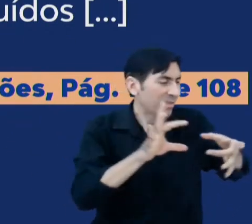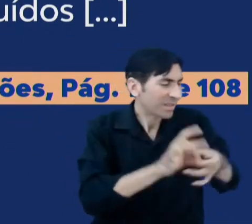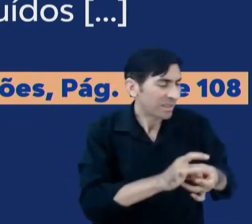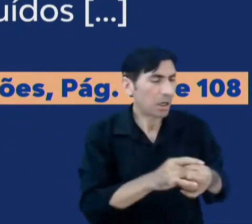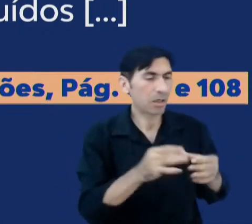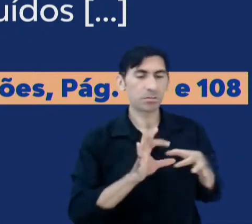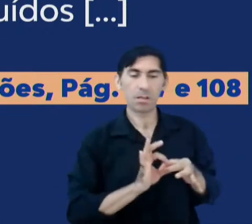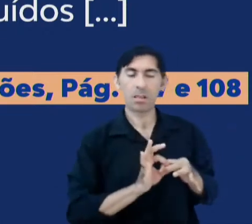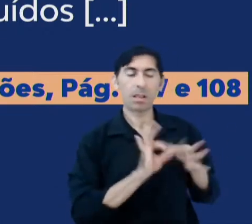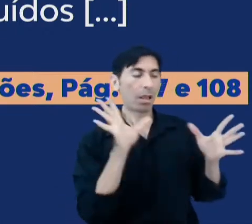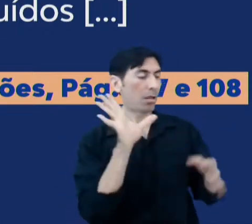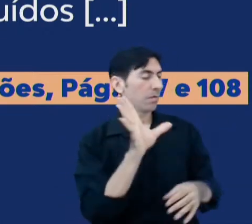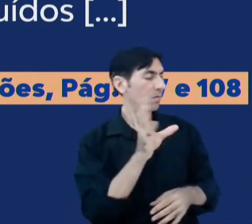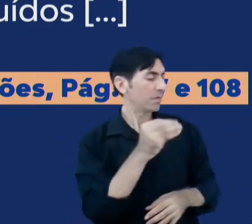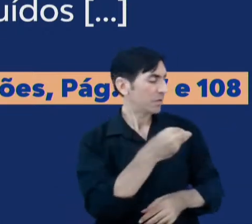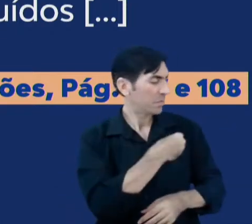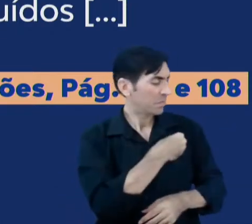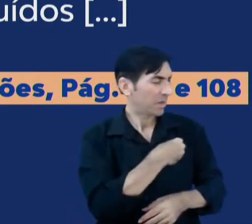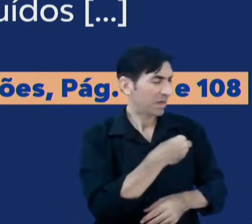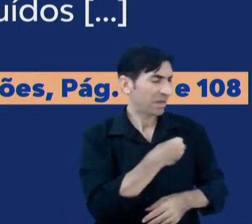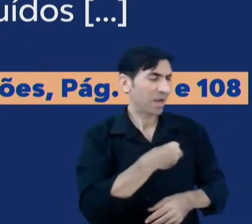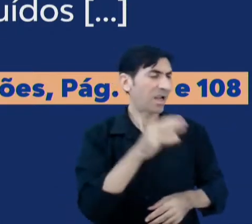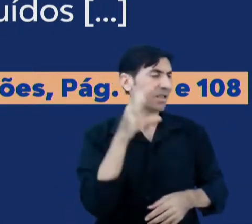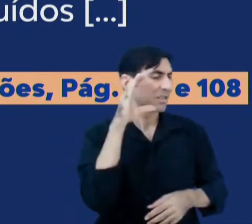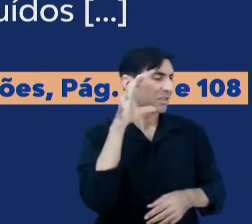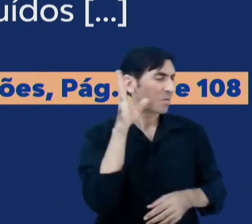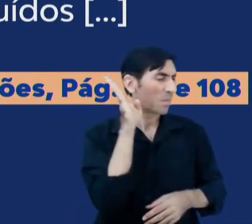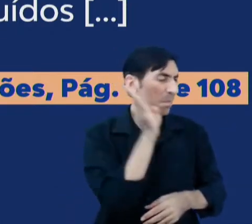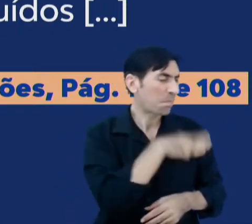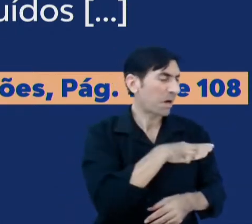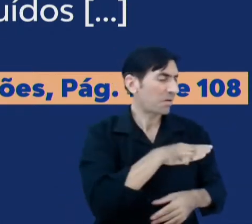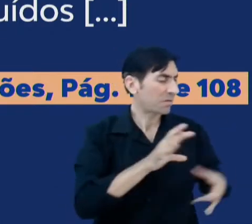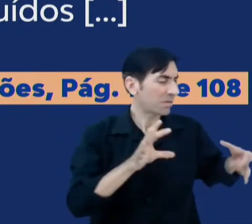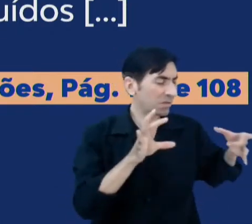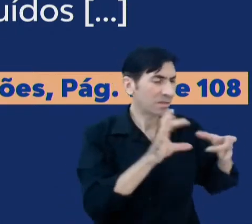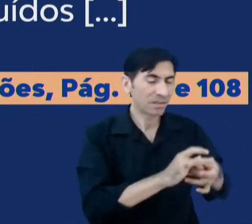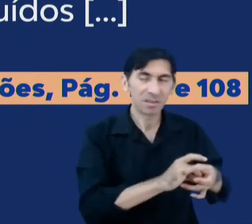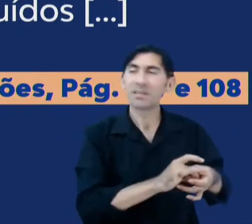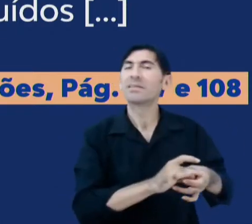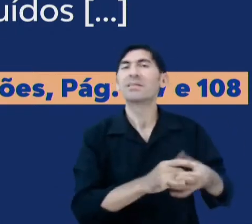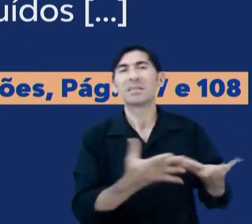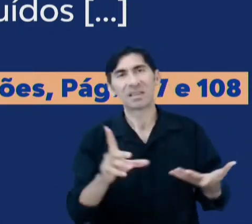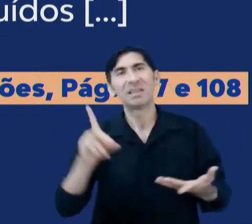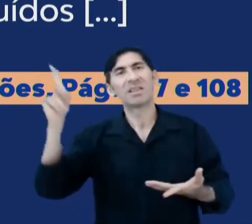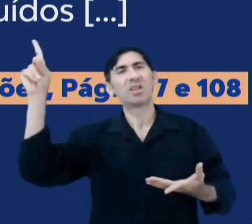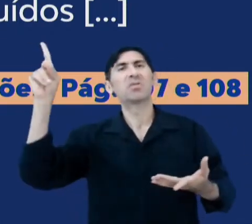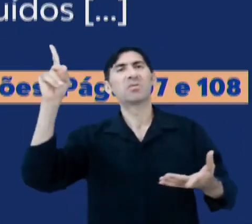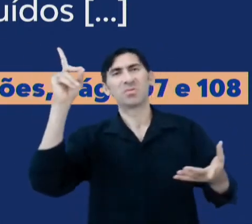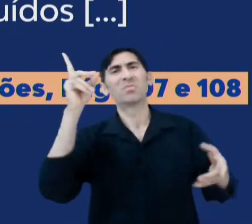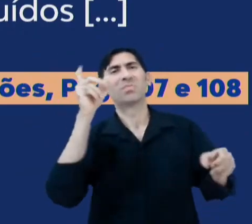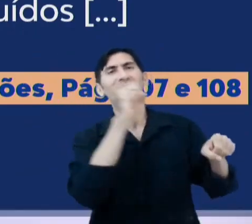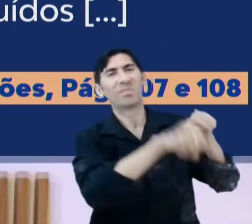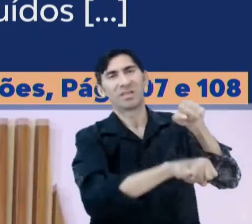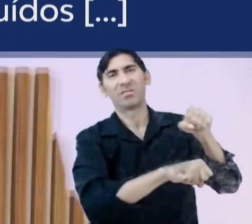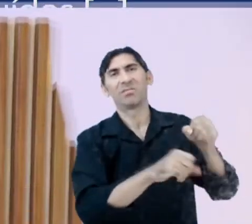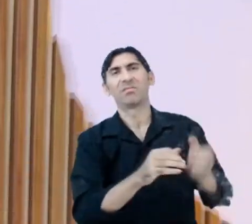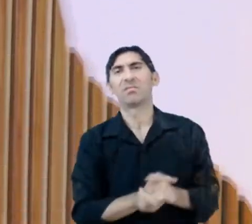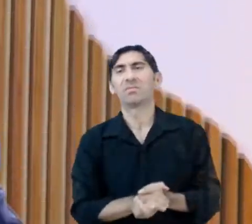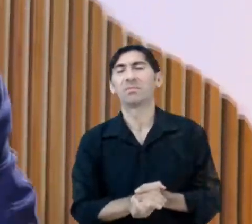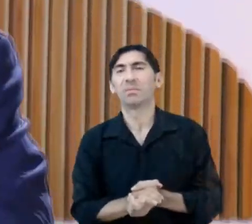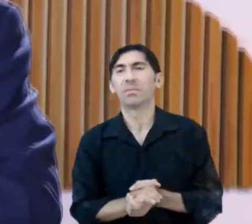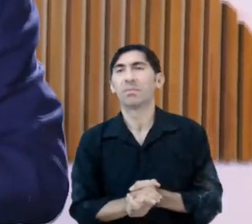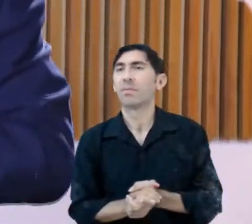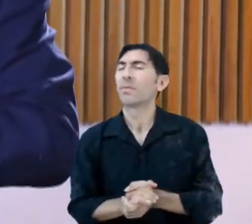voluntariamente nutrindo o mal, foram aniquilados, foram destruídos. Agora, irmãos, vem a pergunta: por que